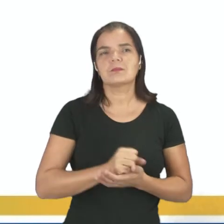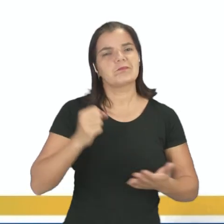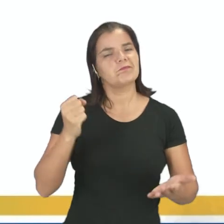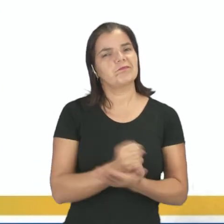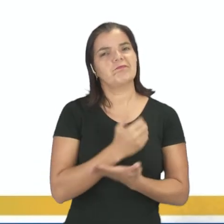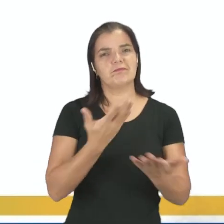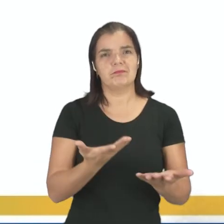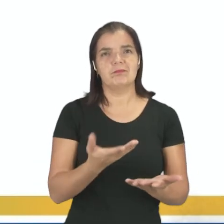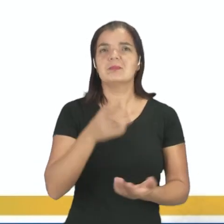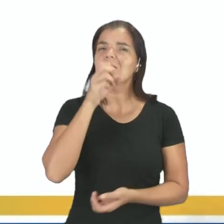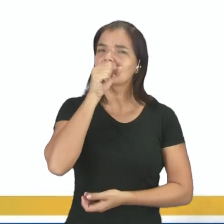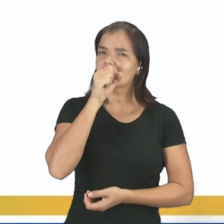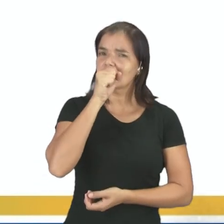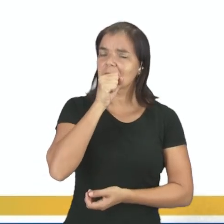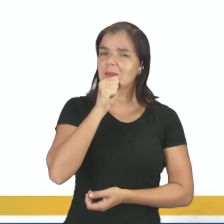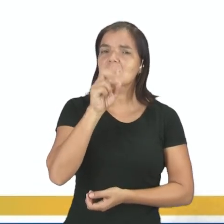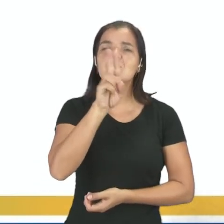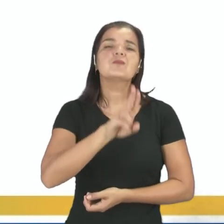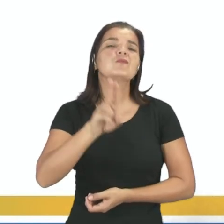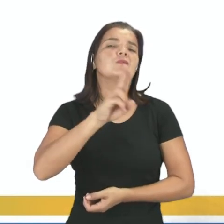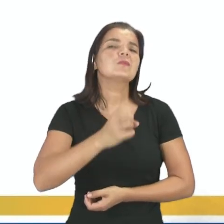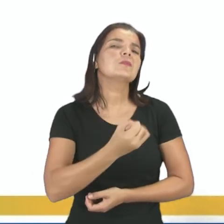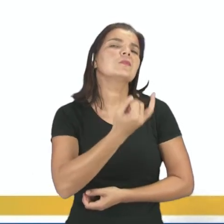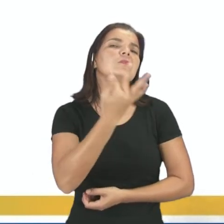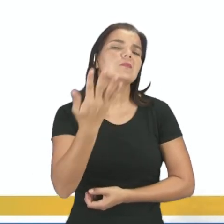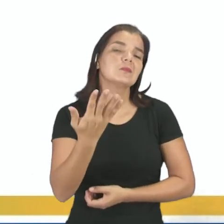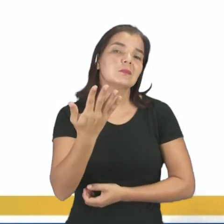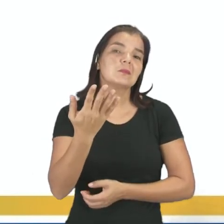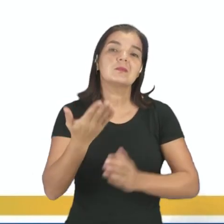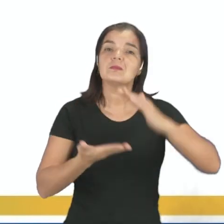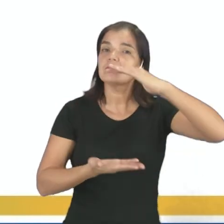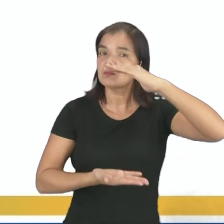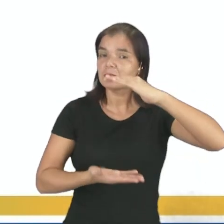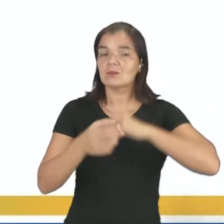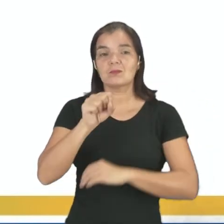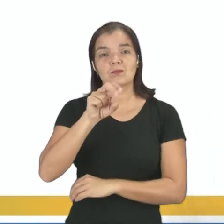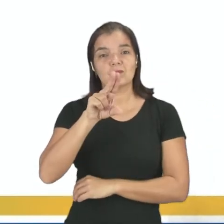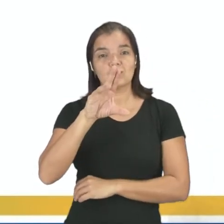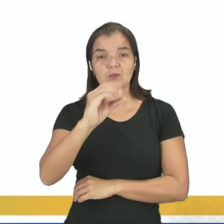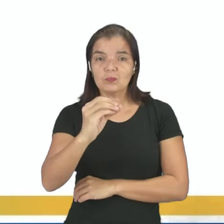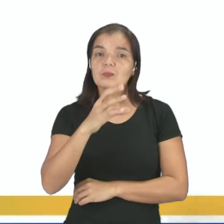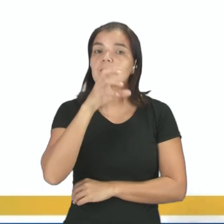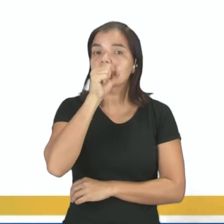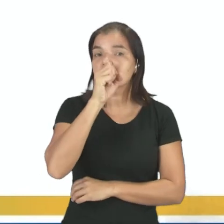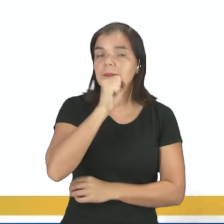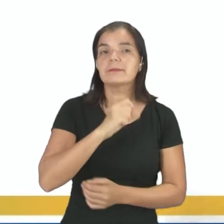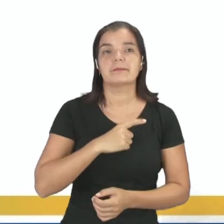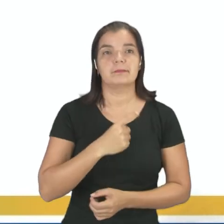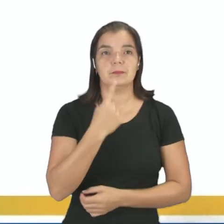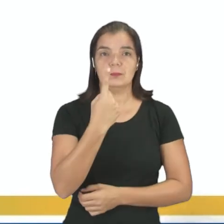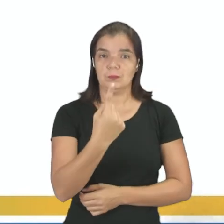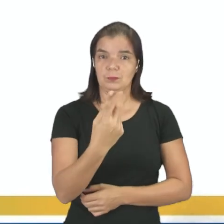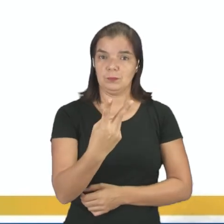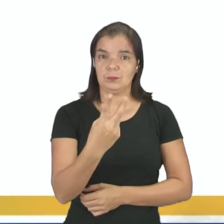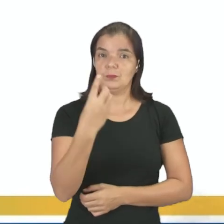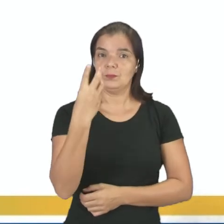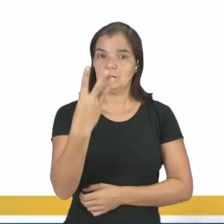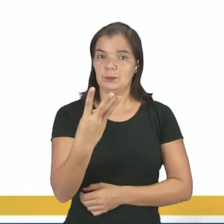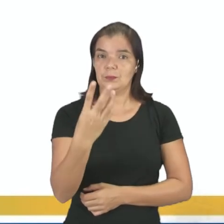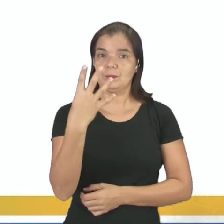Poxa, sábado, foram utilizadas quantas caixas de suco de laranja? Temos 1,